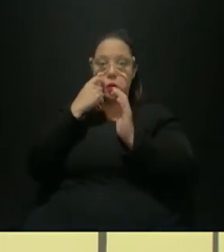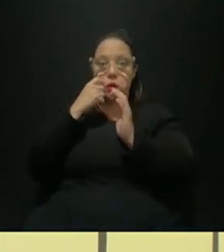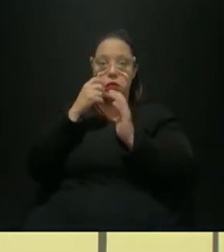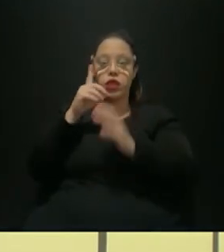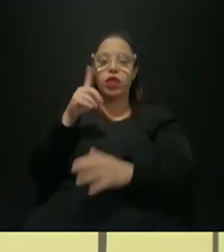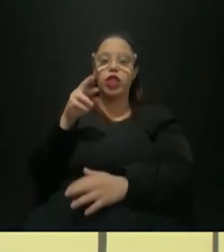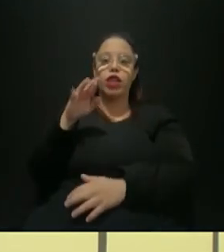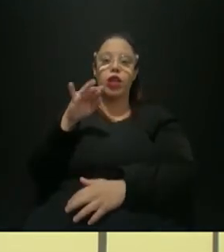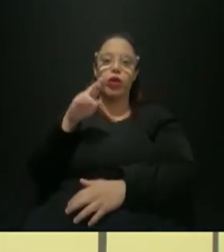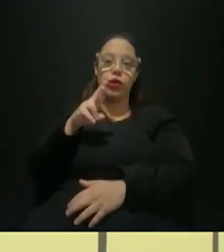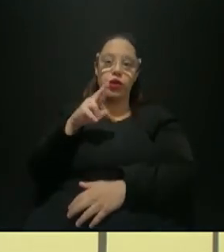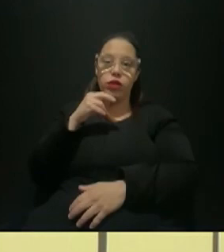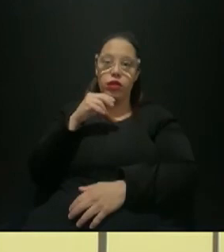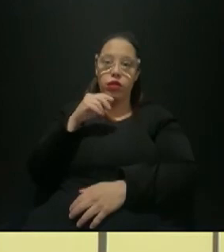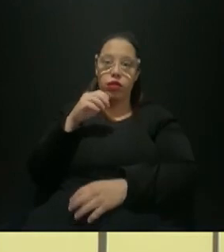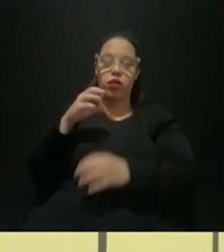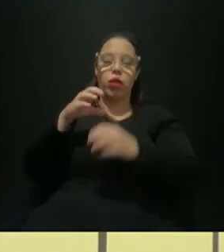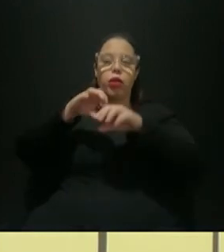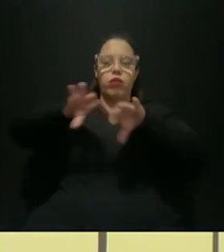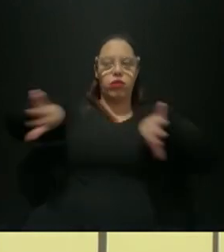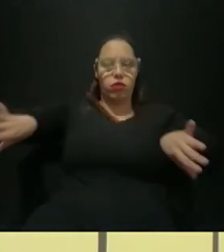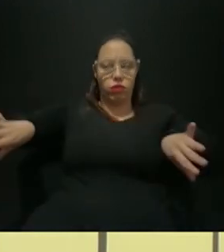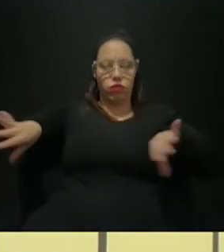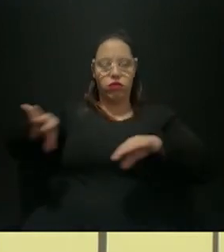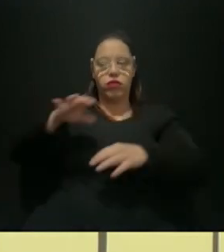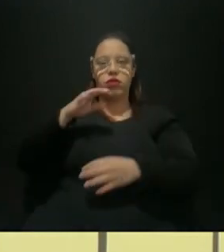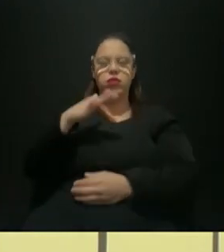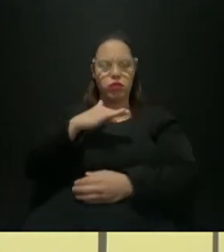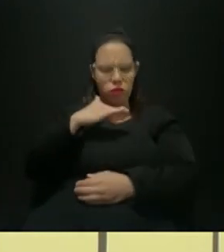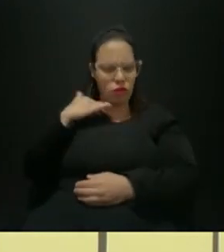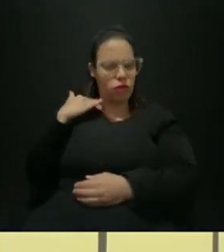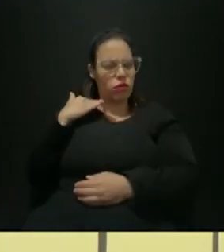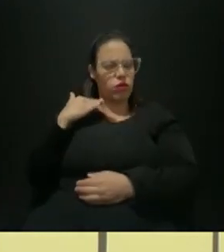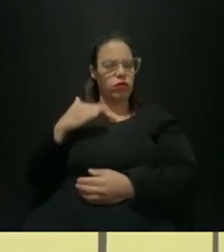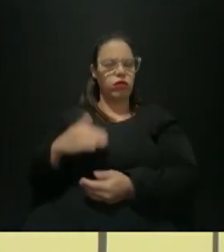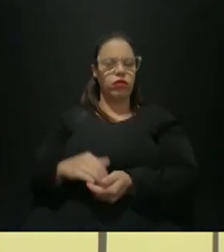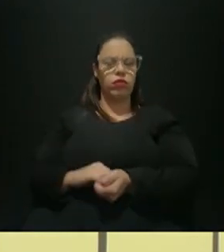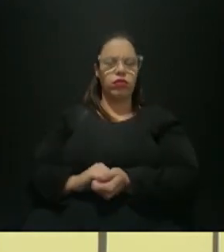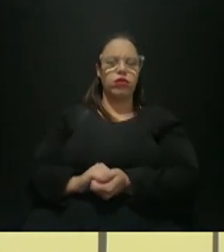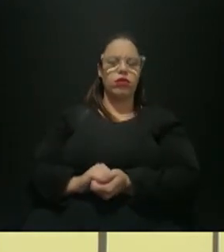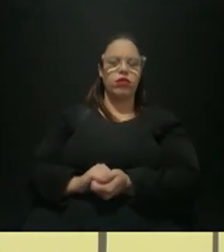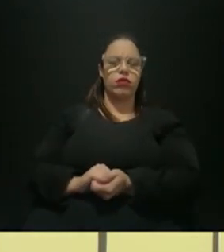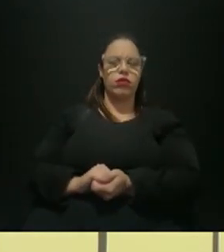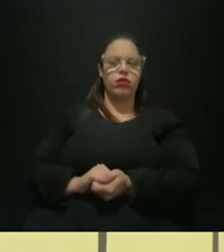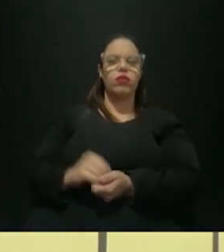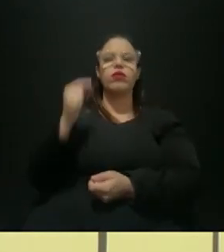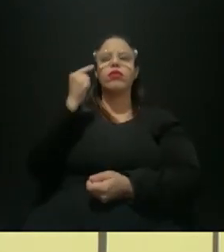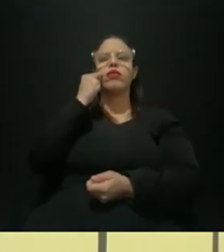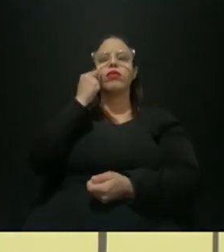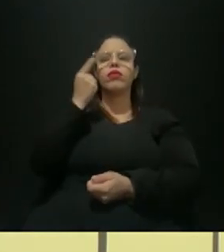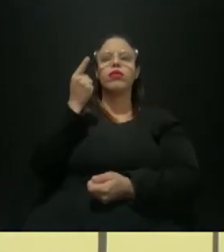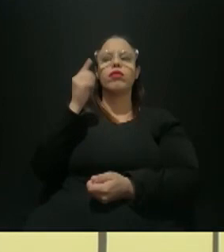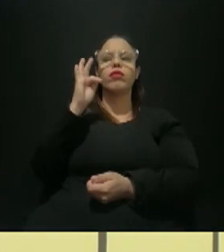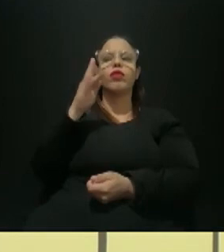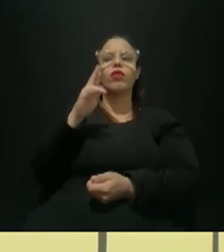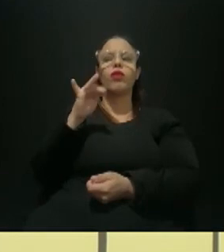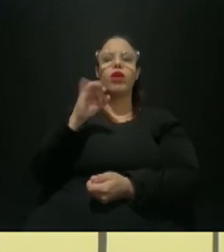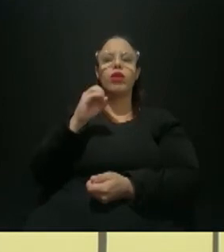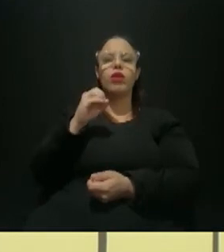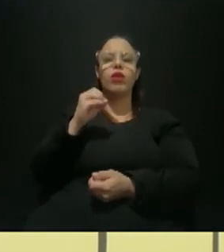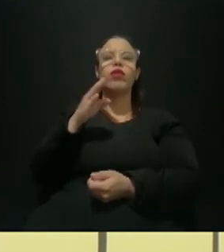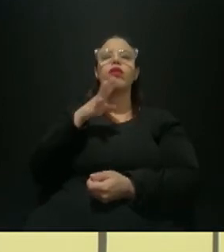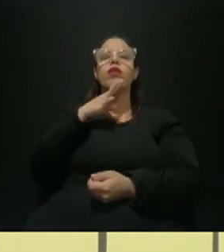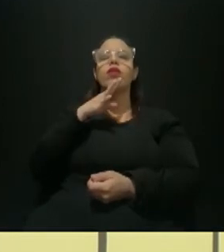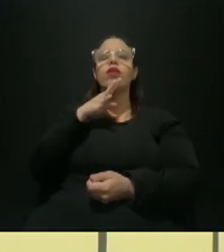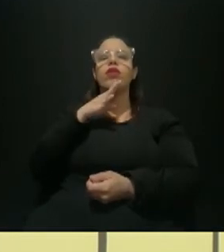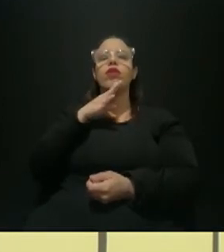foi deposto, né, ele foi morto, e verificou-se, de fato, o mundo começou a conhecer a situação